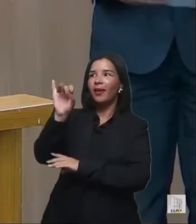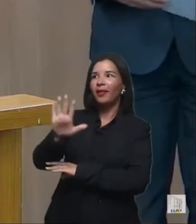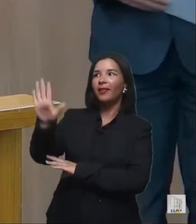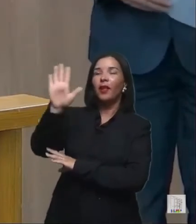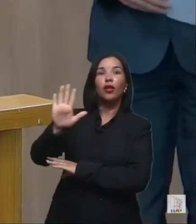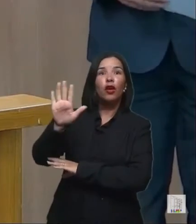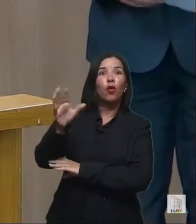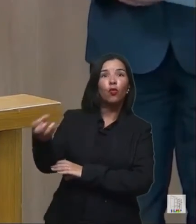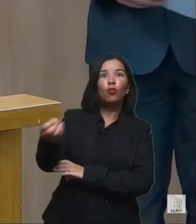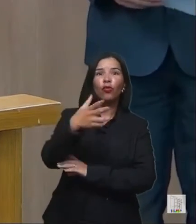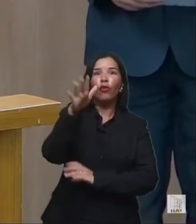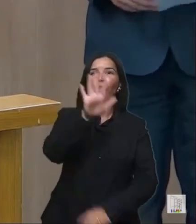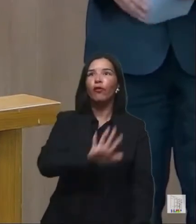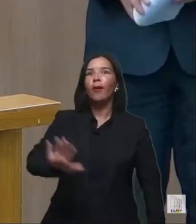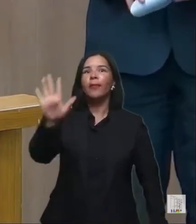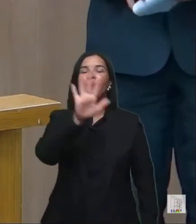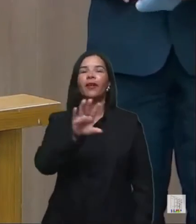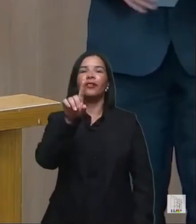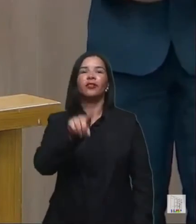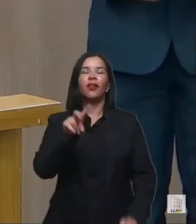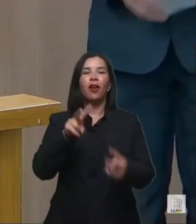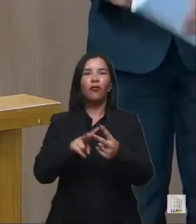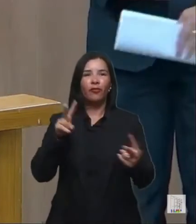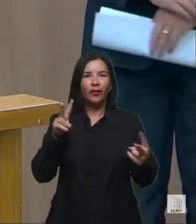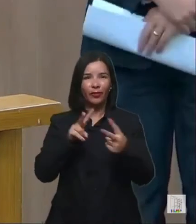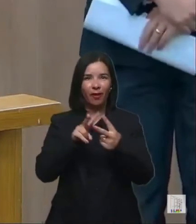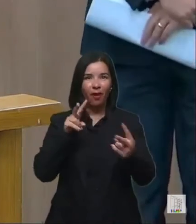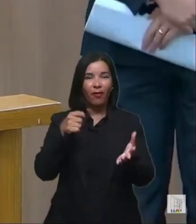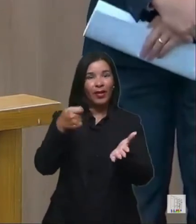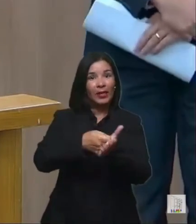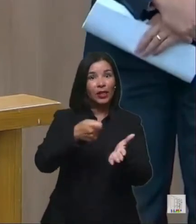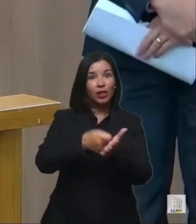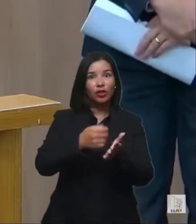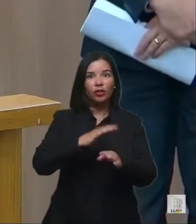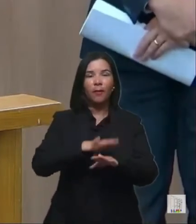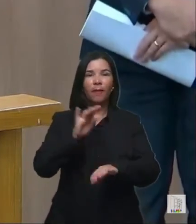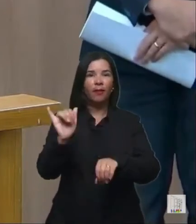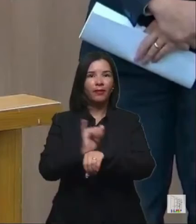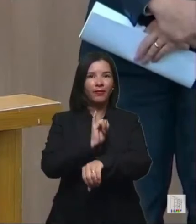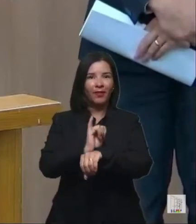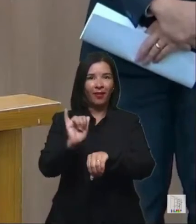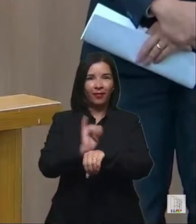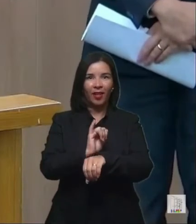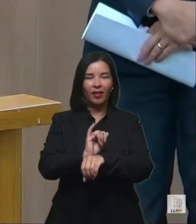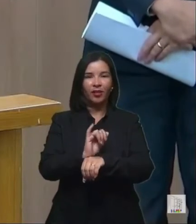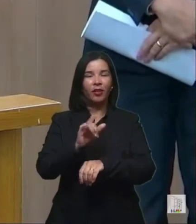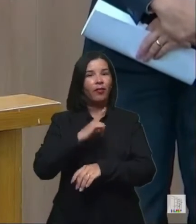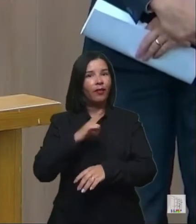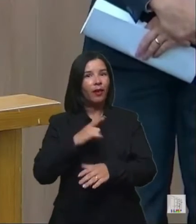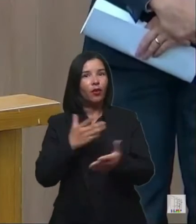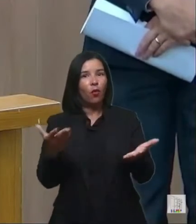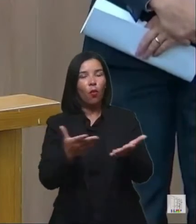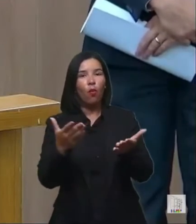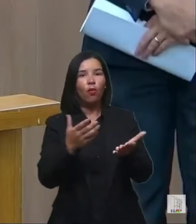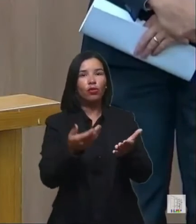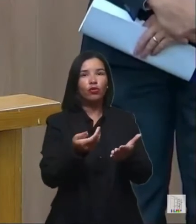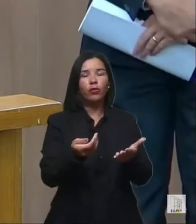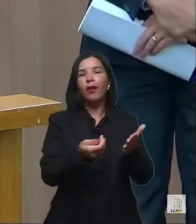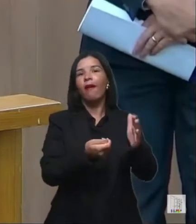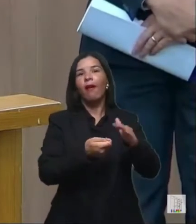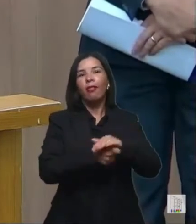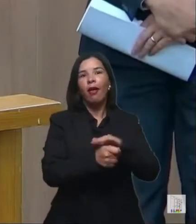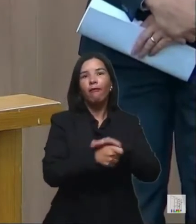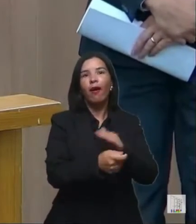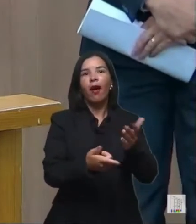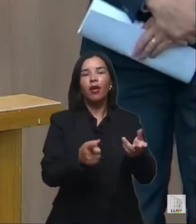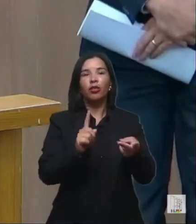novo ambiente, que é esse ambiente virtual, que exige novas ferramentas. Então, nós temos hoje a criminalidade da lavagem de dinheiro,